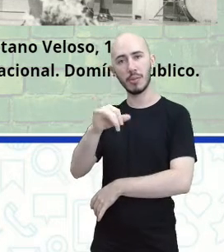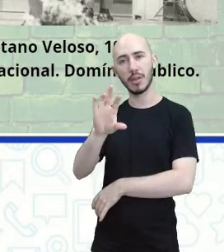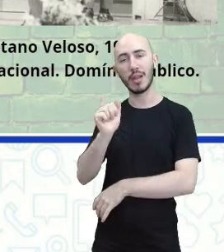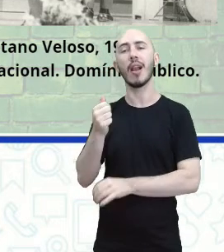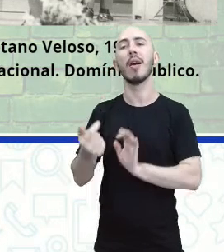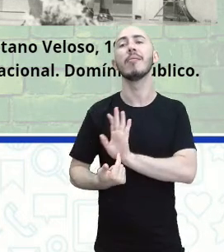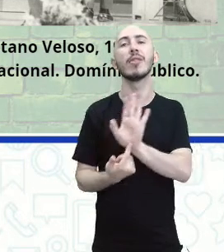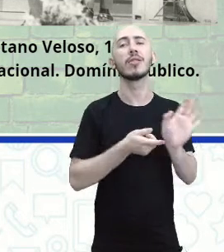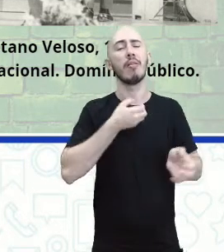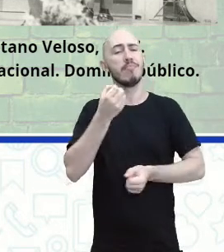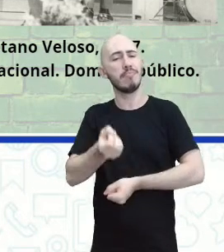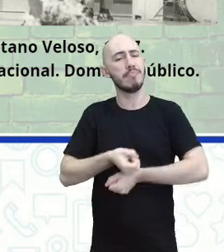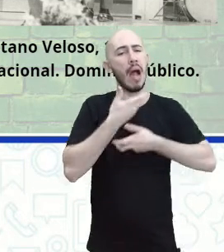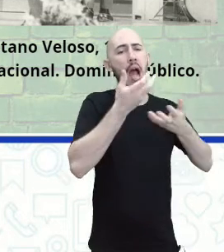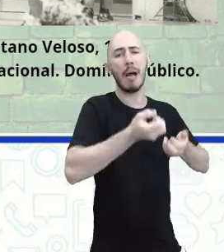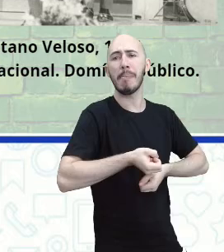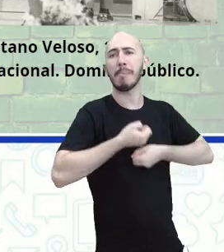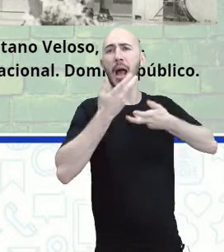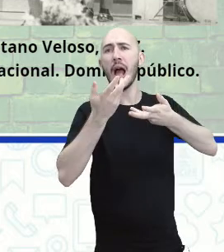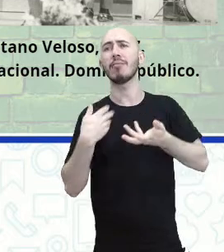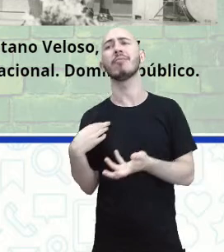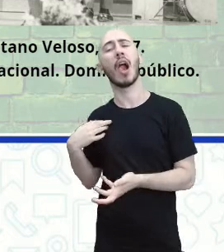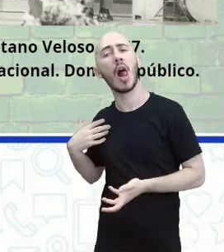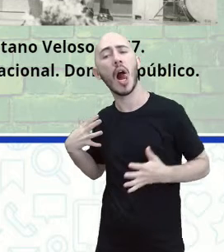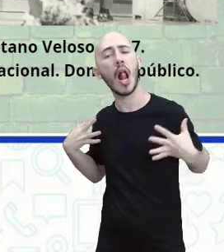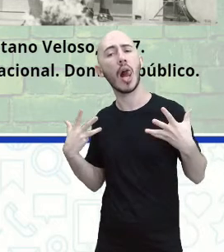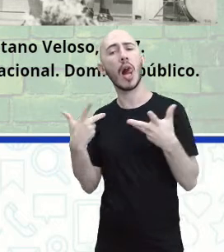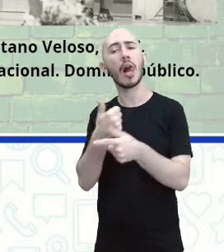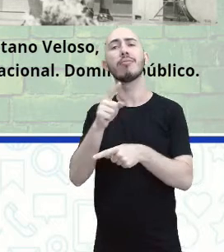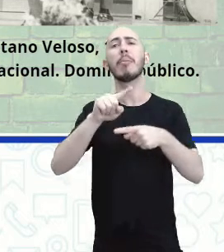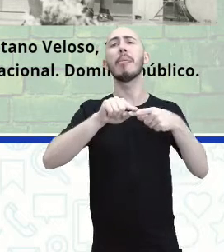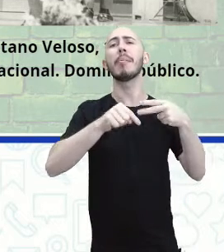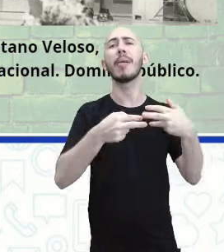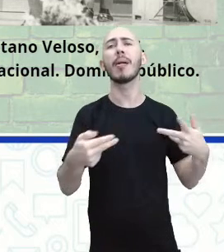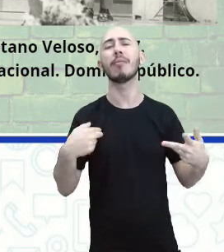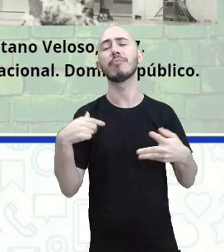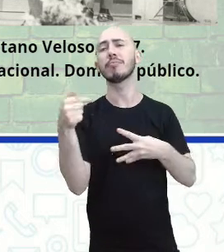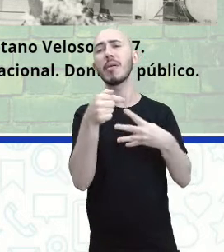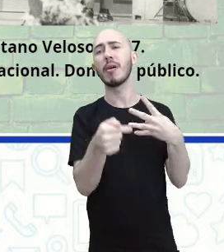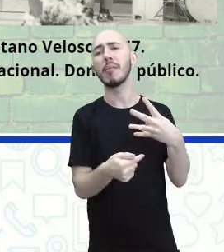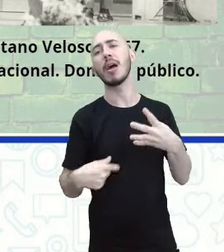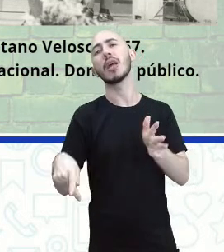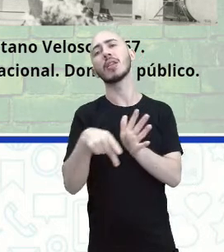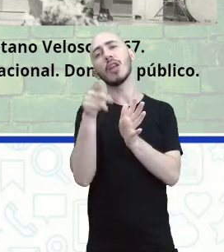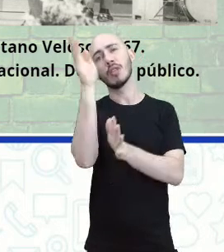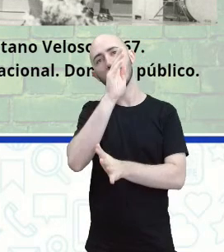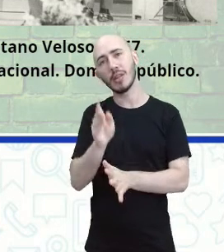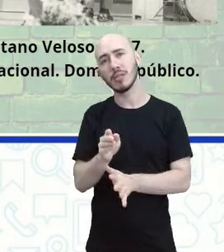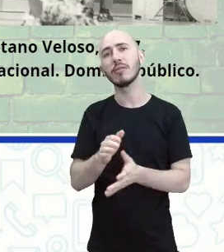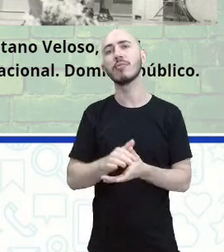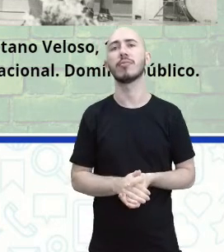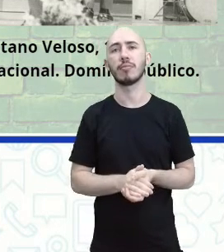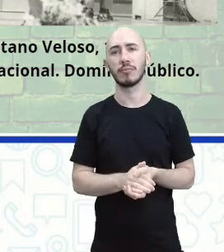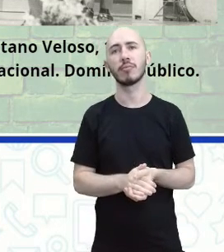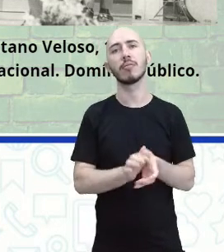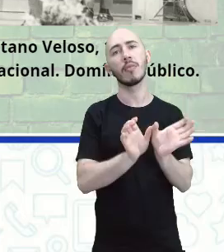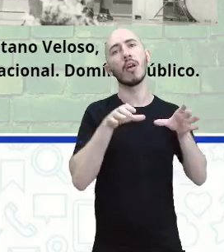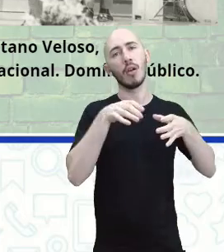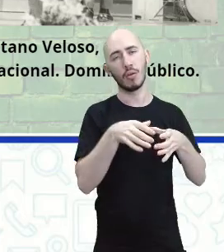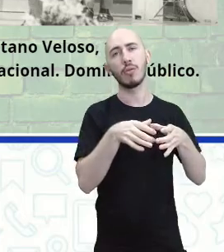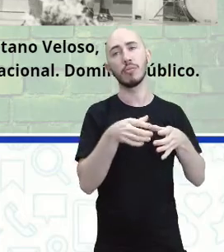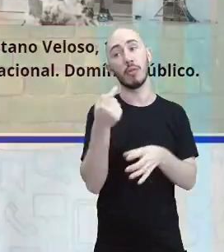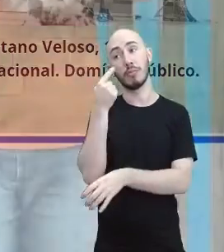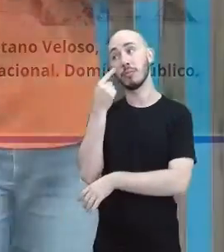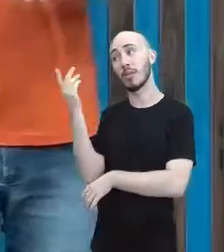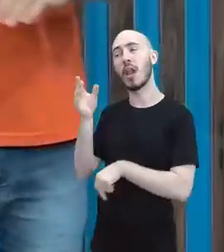expressar, da riqueza da cultura brasileira. Então aí estão alguns dos grandes nomes, né? O grupo os Mutantes, o Gilberto Gil e o